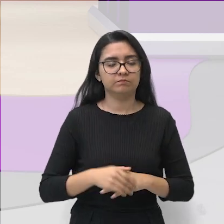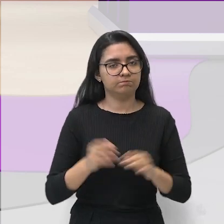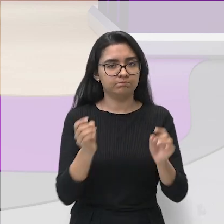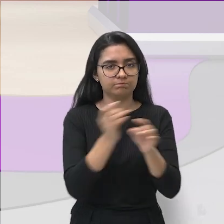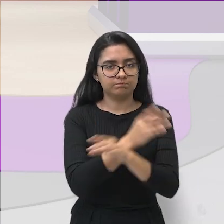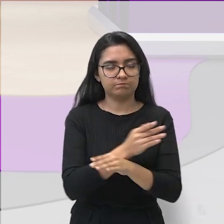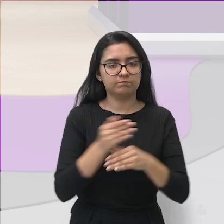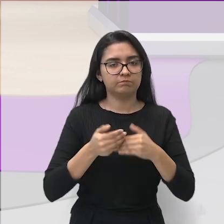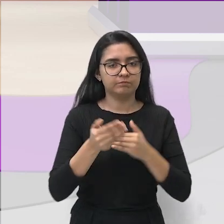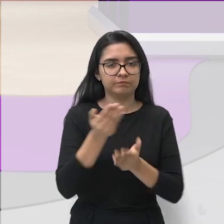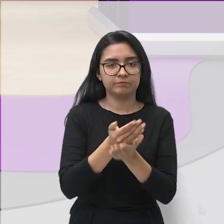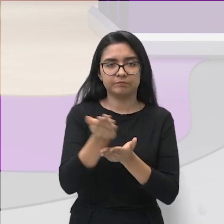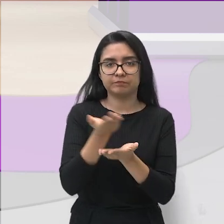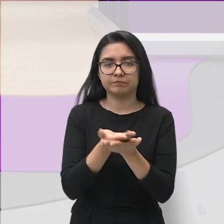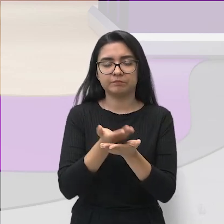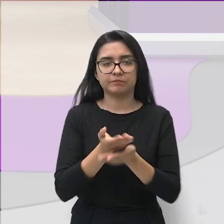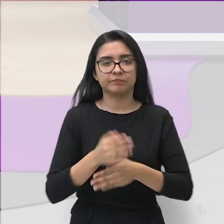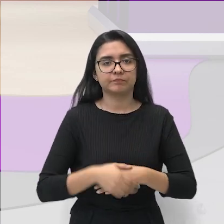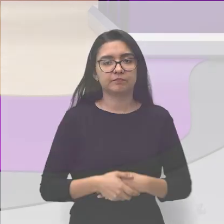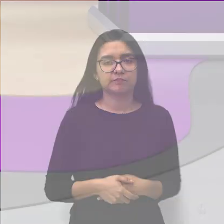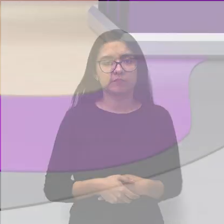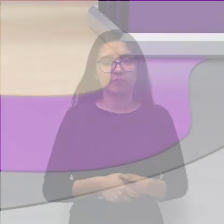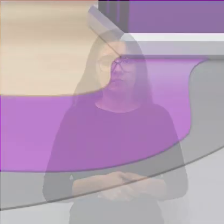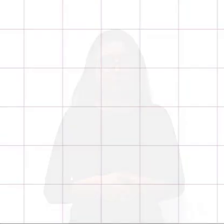mundo pronto? Vamos à nossa aula.